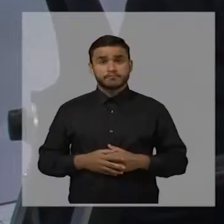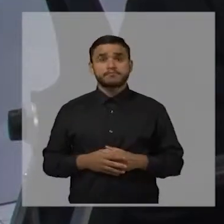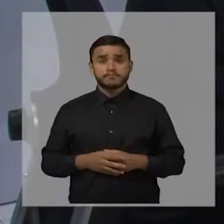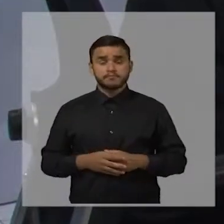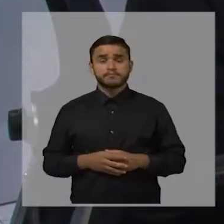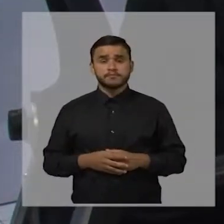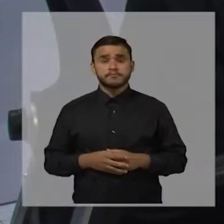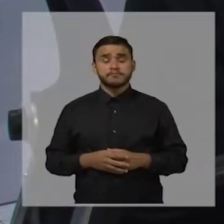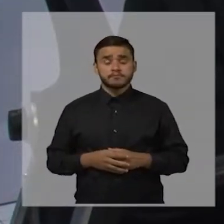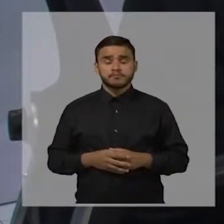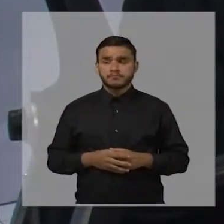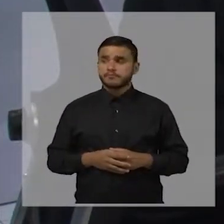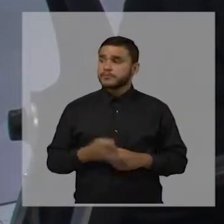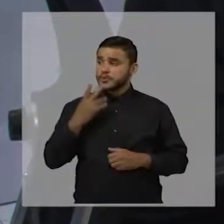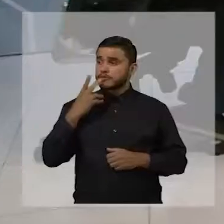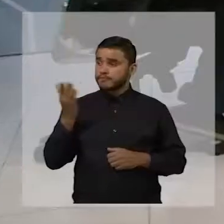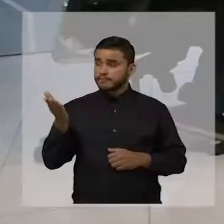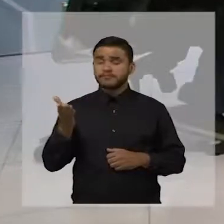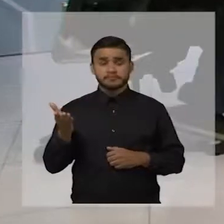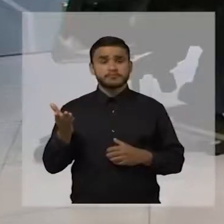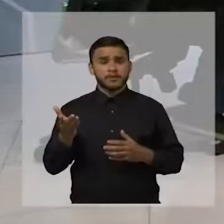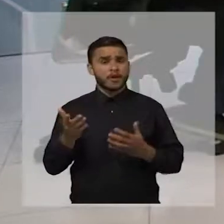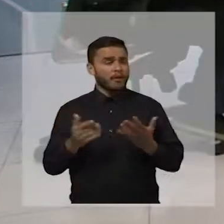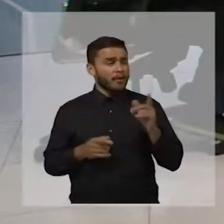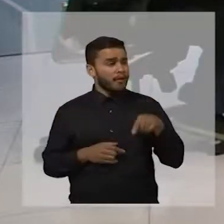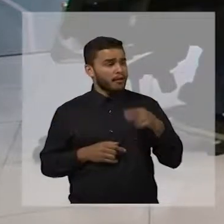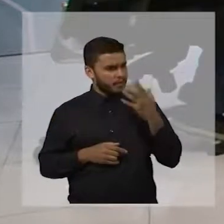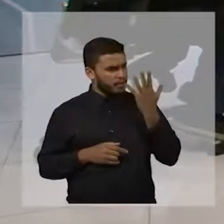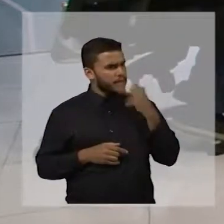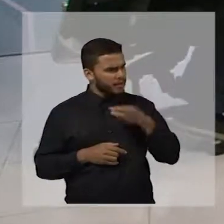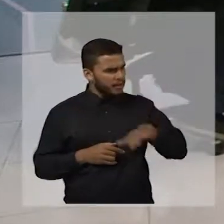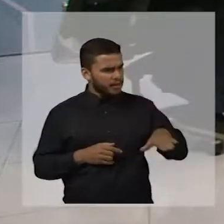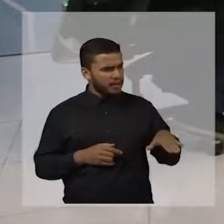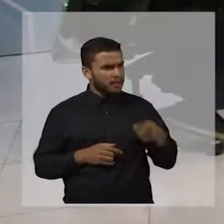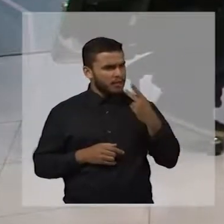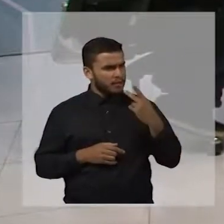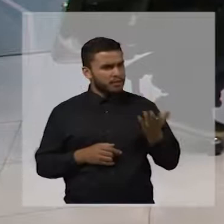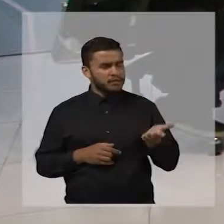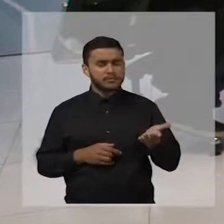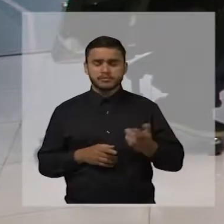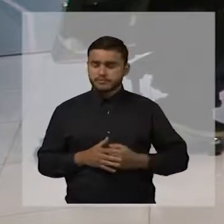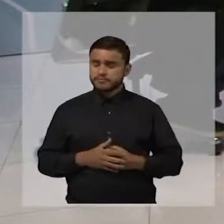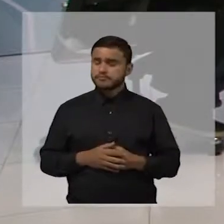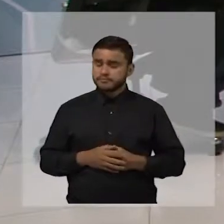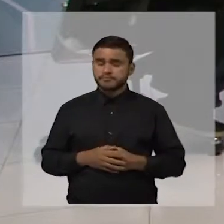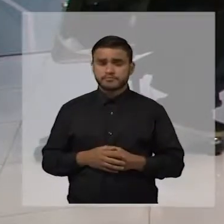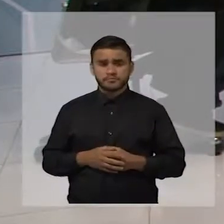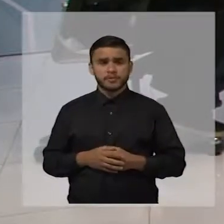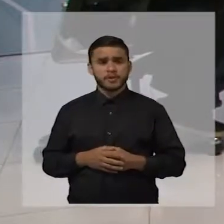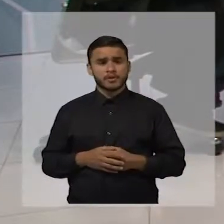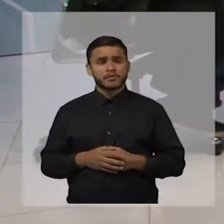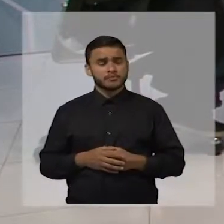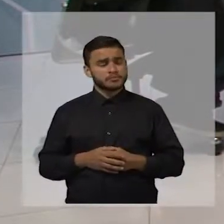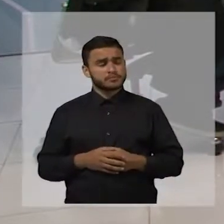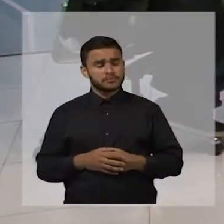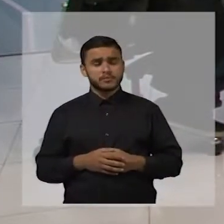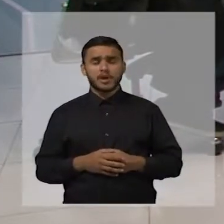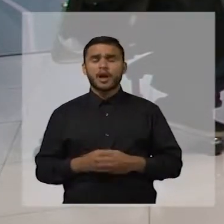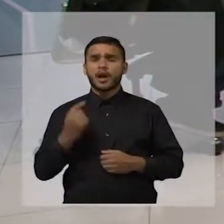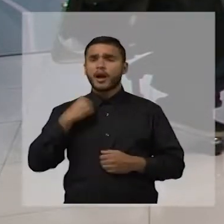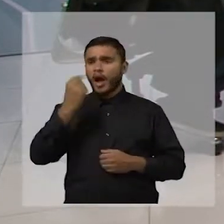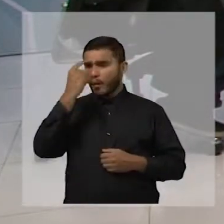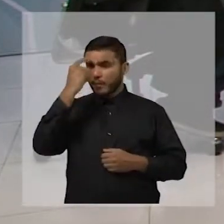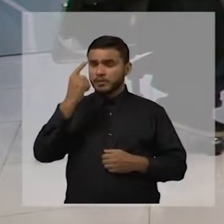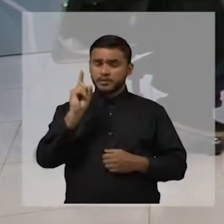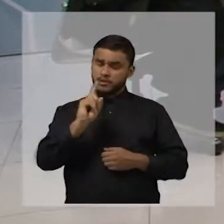assistir as crianças na sua tenra Essa idade criança não, para o adulto formar também. para a cidadania. O adulto também. Eu me lembro que era uma